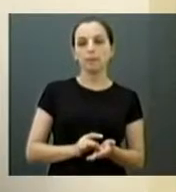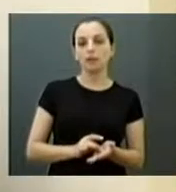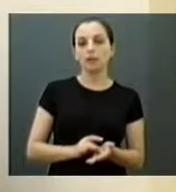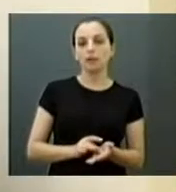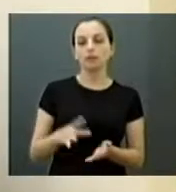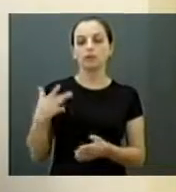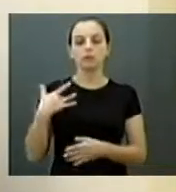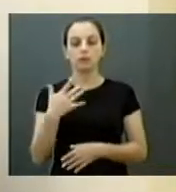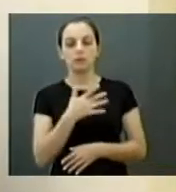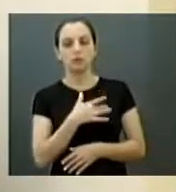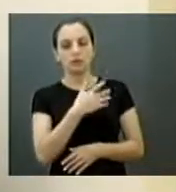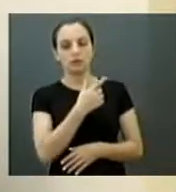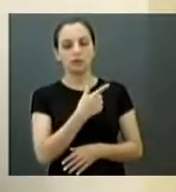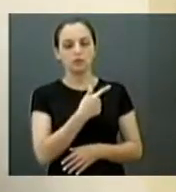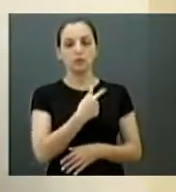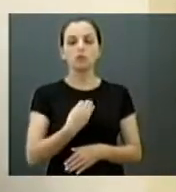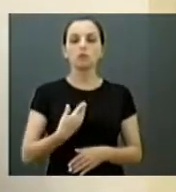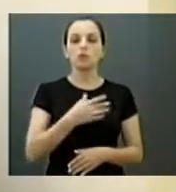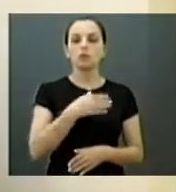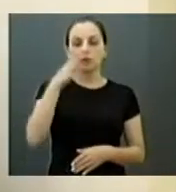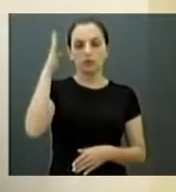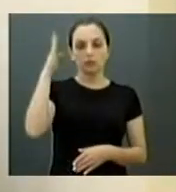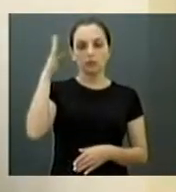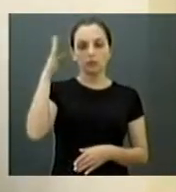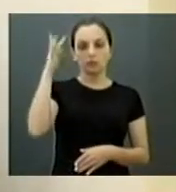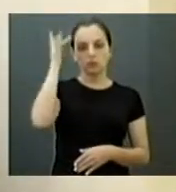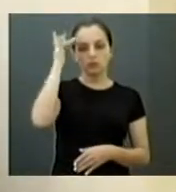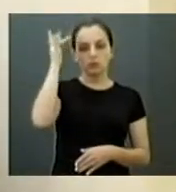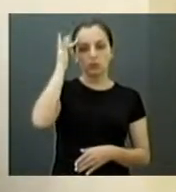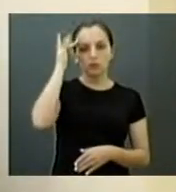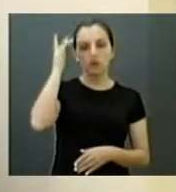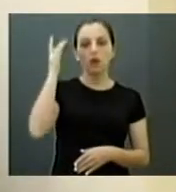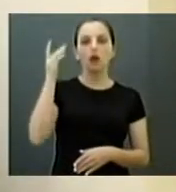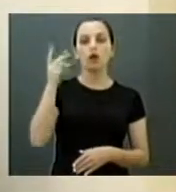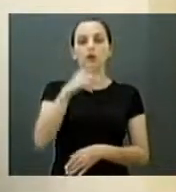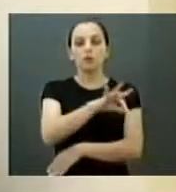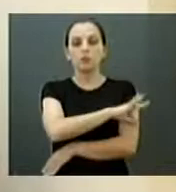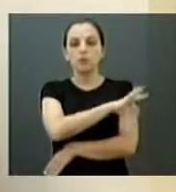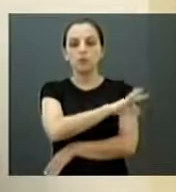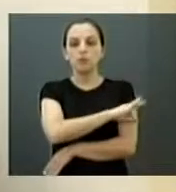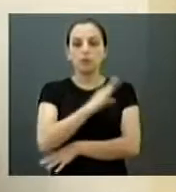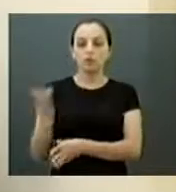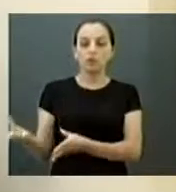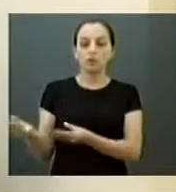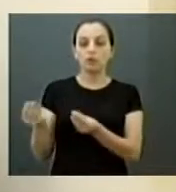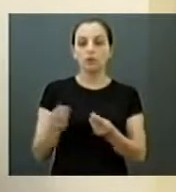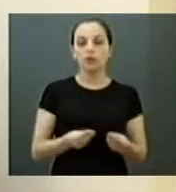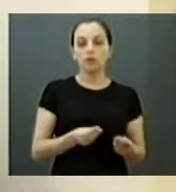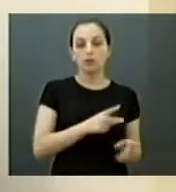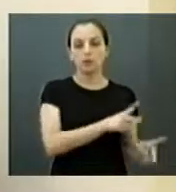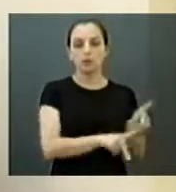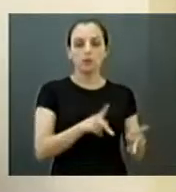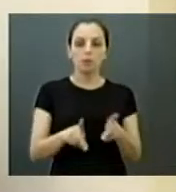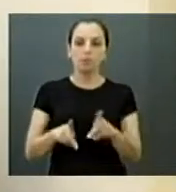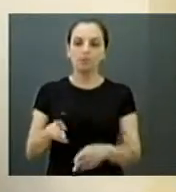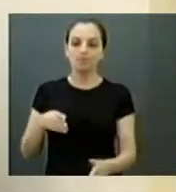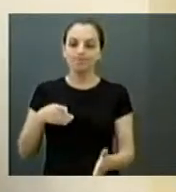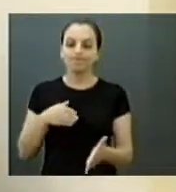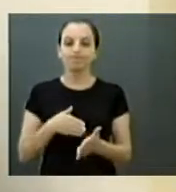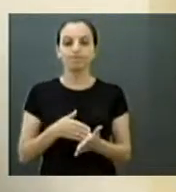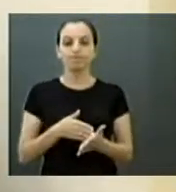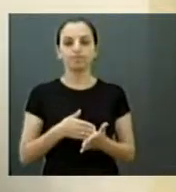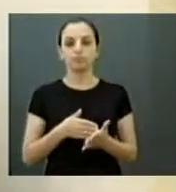saúde, onde governos estaduais e prefeitos são chamados pela população para intervir.